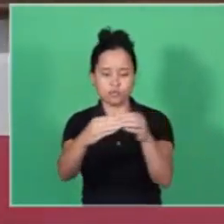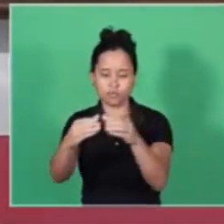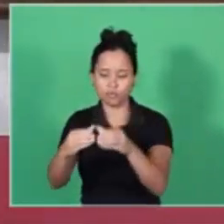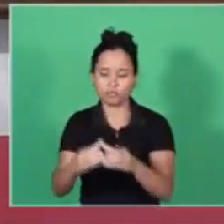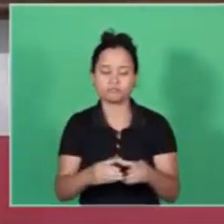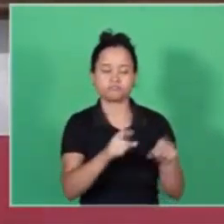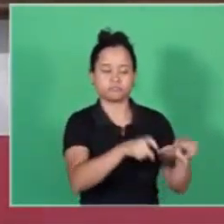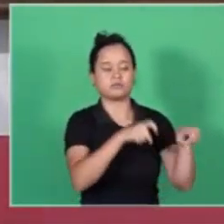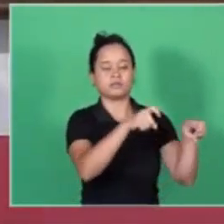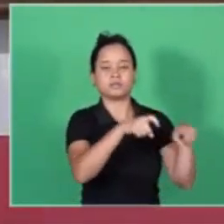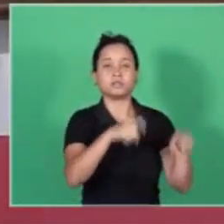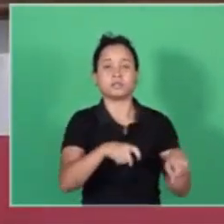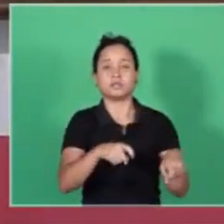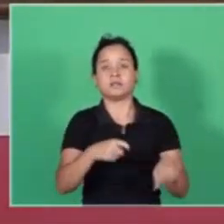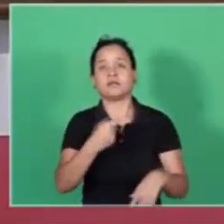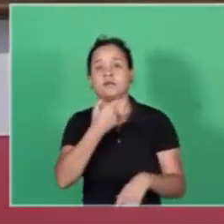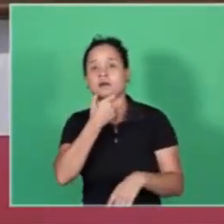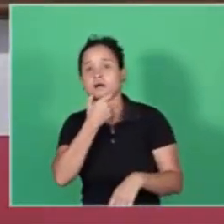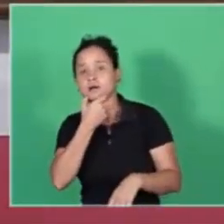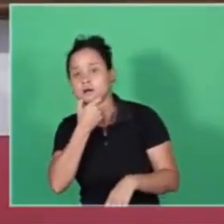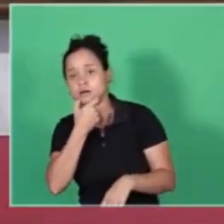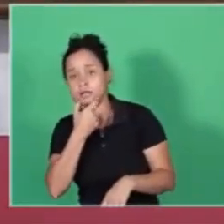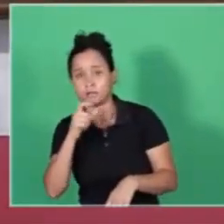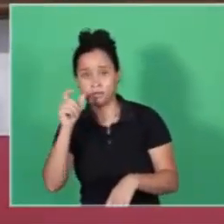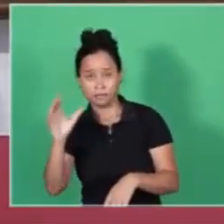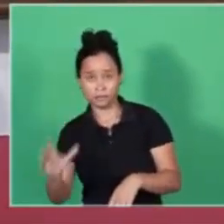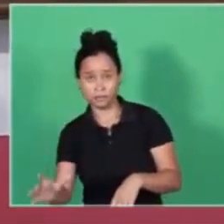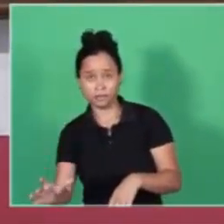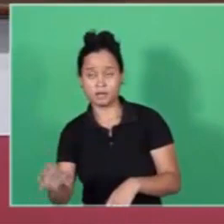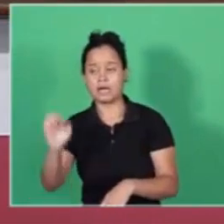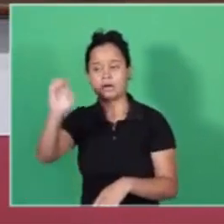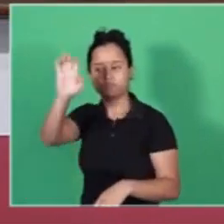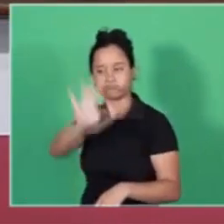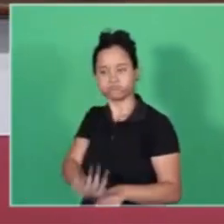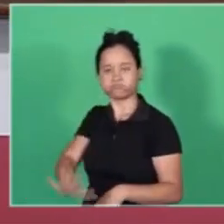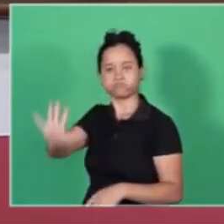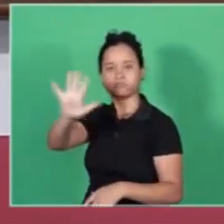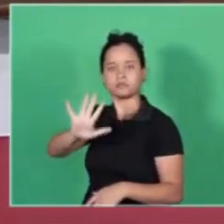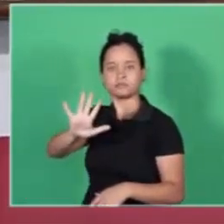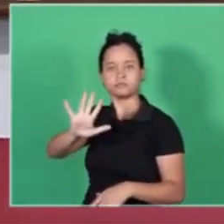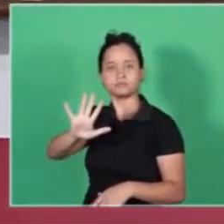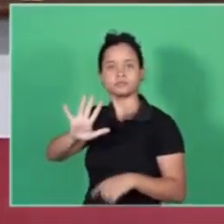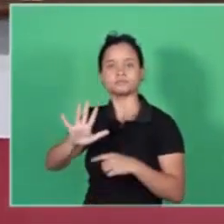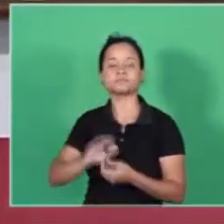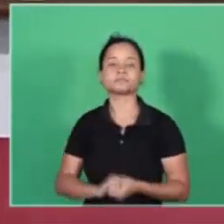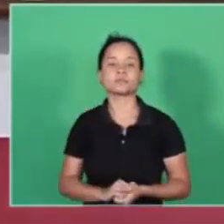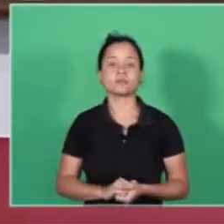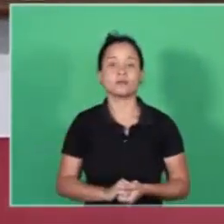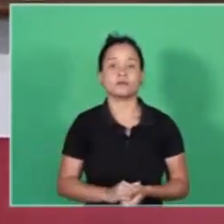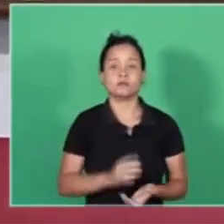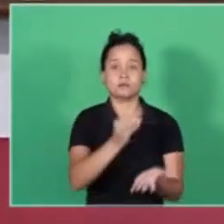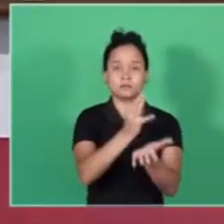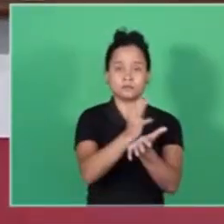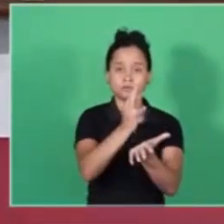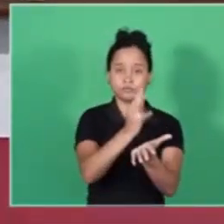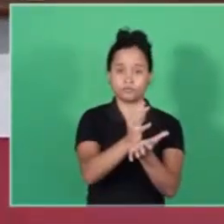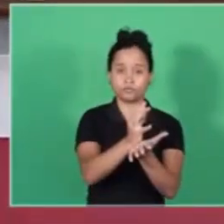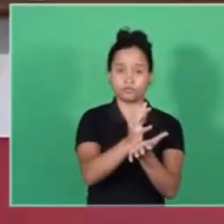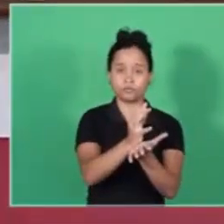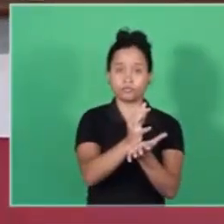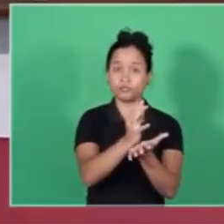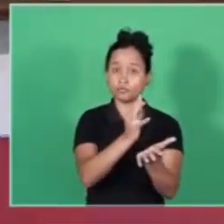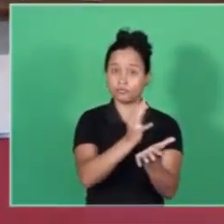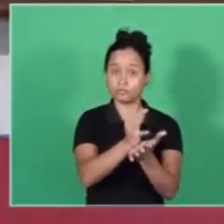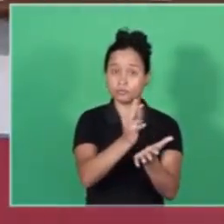estava a Europa, aqui estava a Inglaterra. A teologia vem, correu para dentro